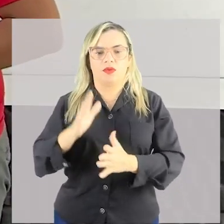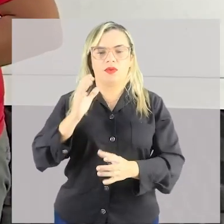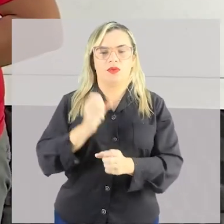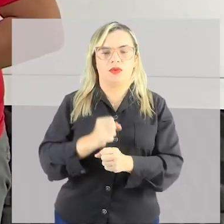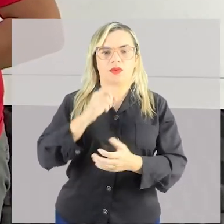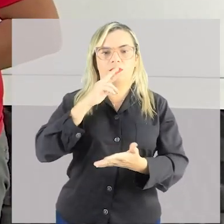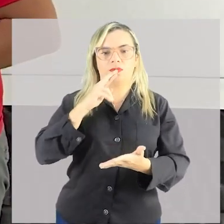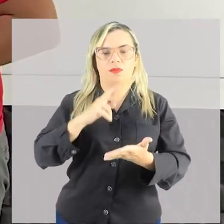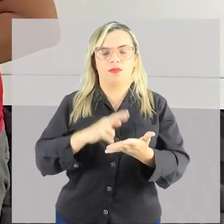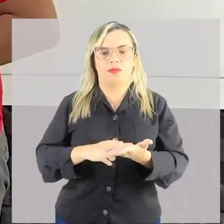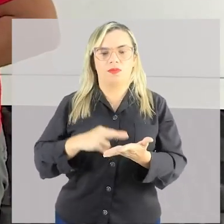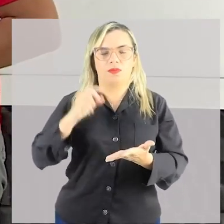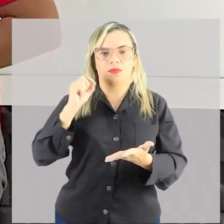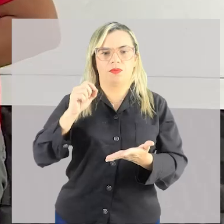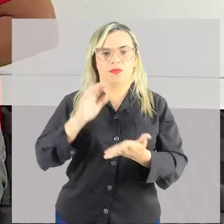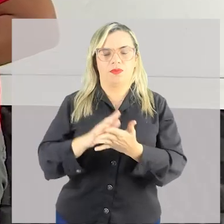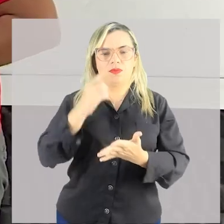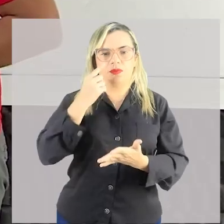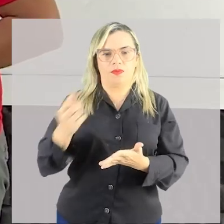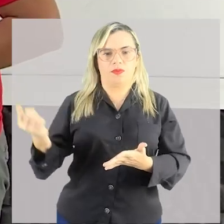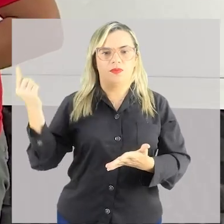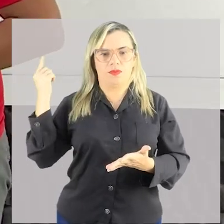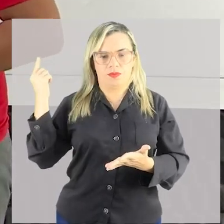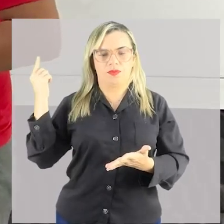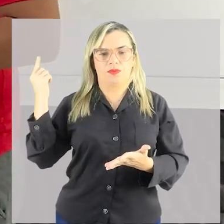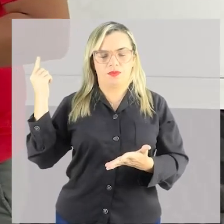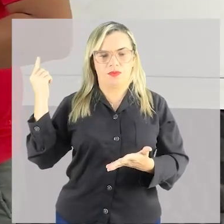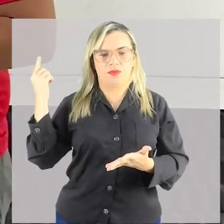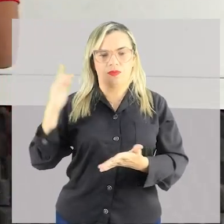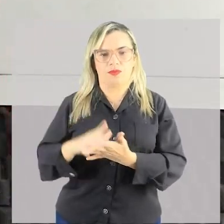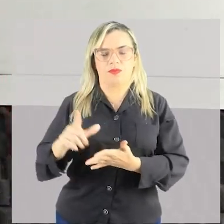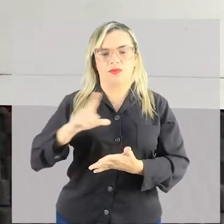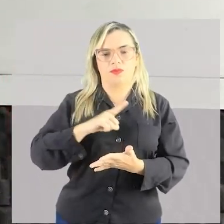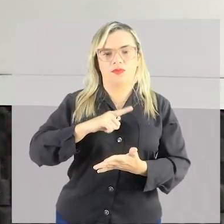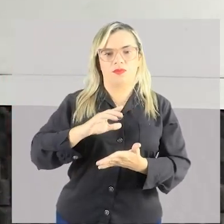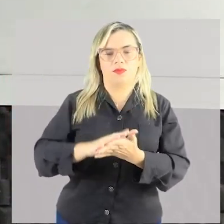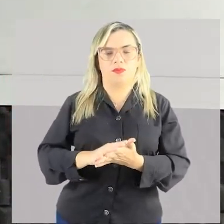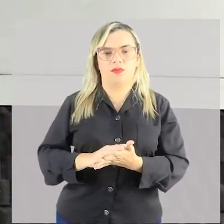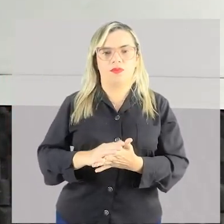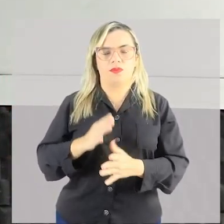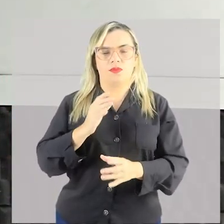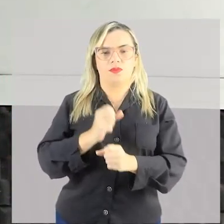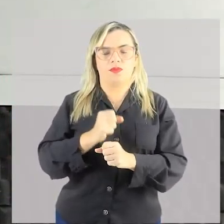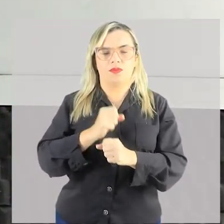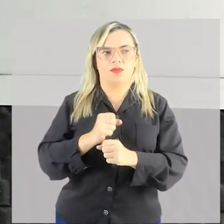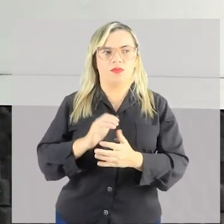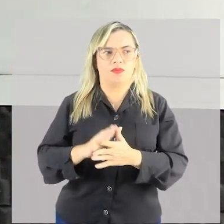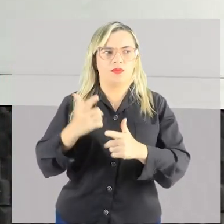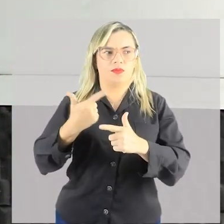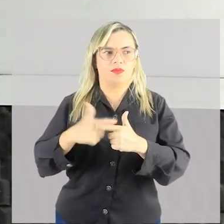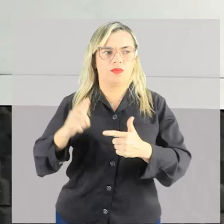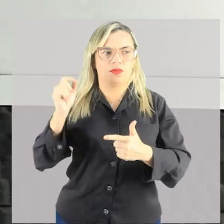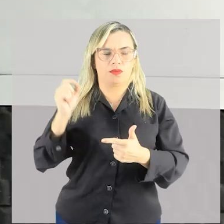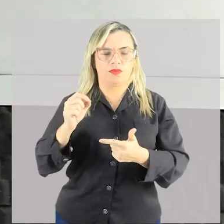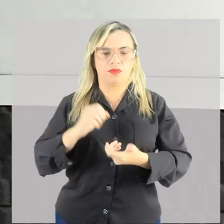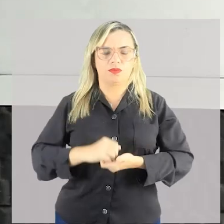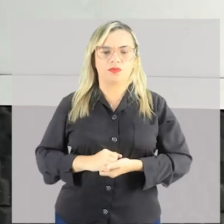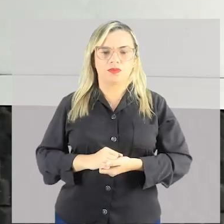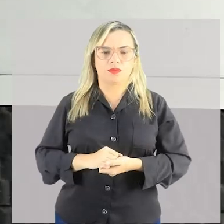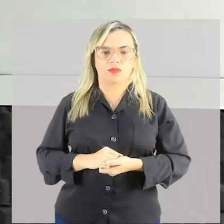desses resultados né sai um desses resultados aqui você calcula de que forma você divide